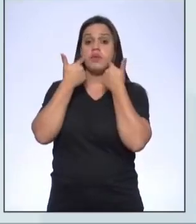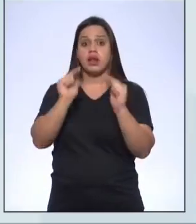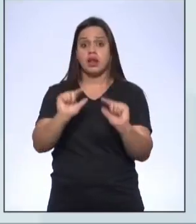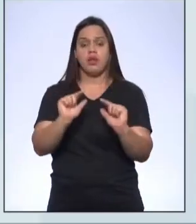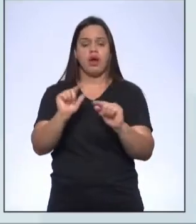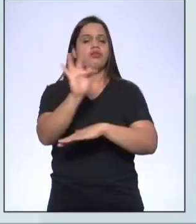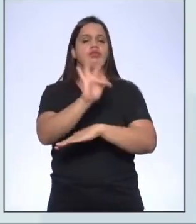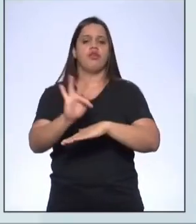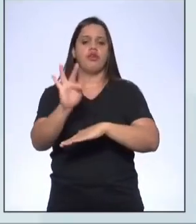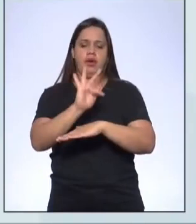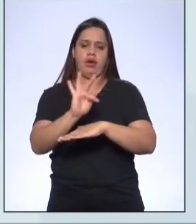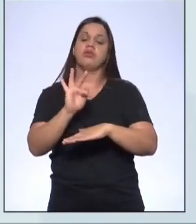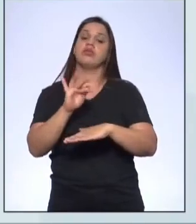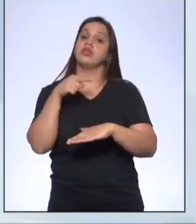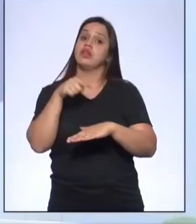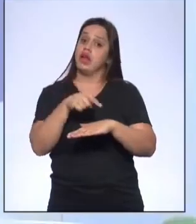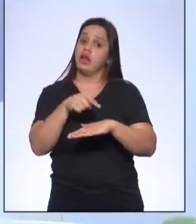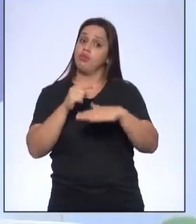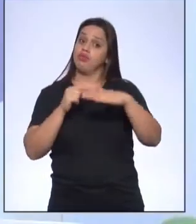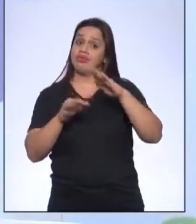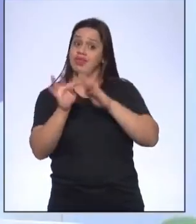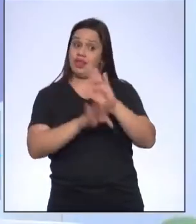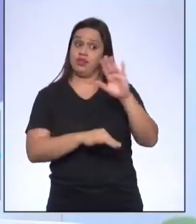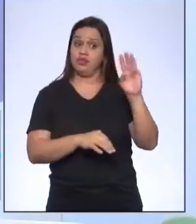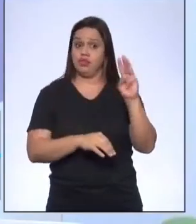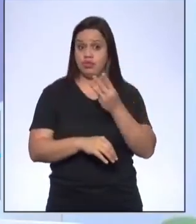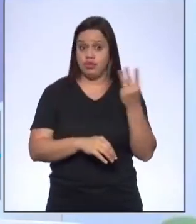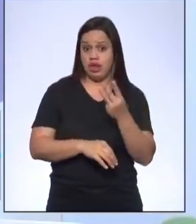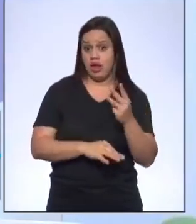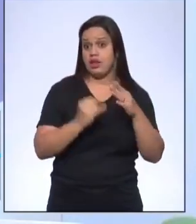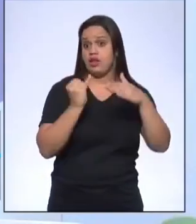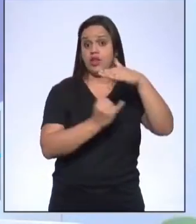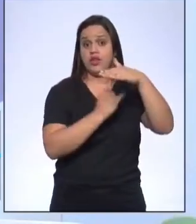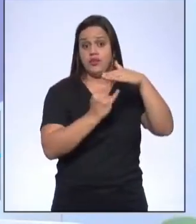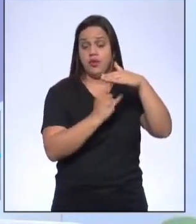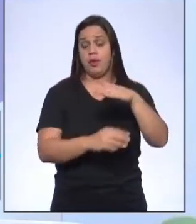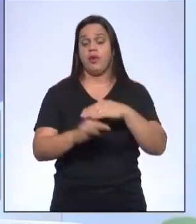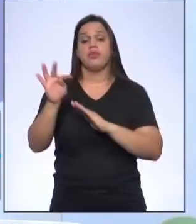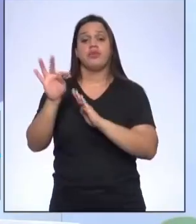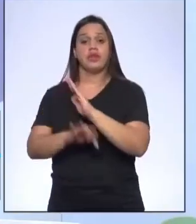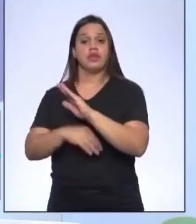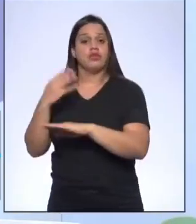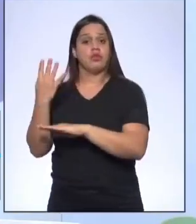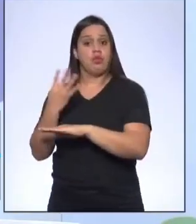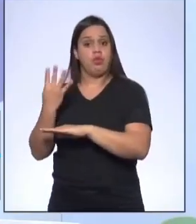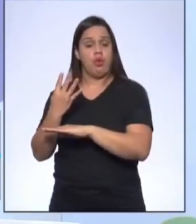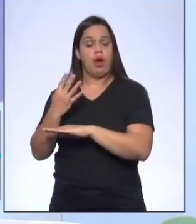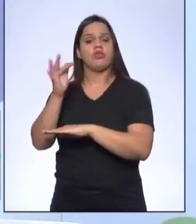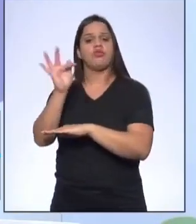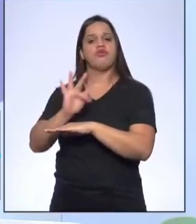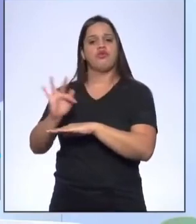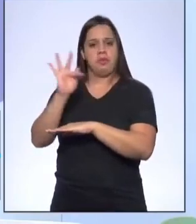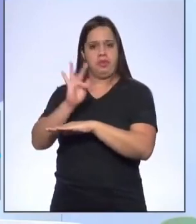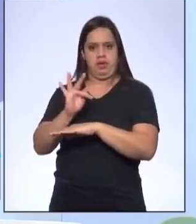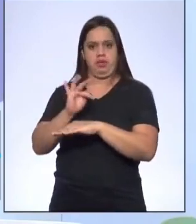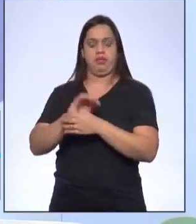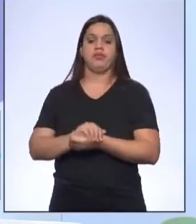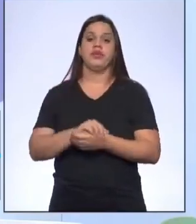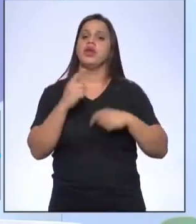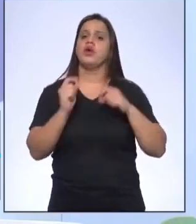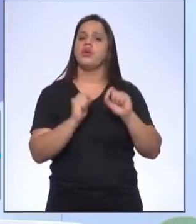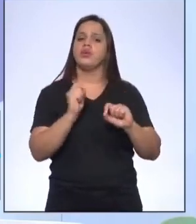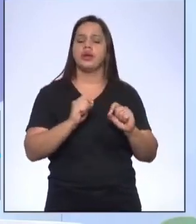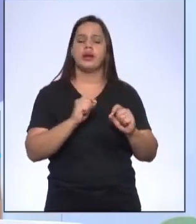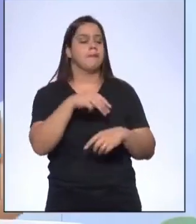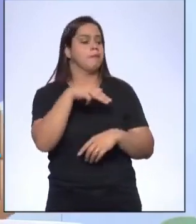formal. Então, o texto 3 é uma linguagem informal. Já o texto 4 é uma linguagem formal, Isso. certo? Aí, Mônica, seguinte,